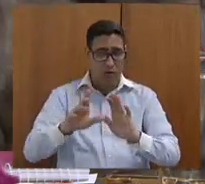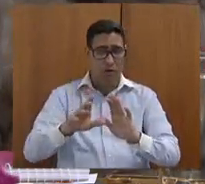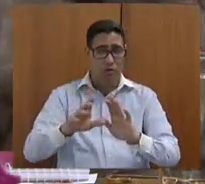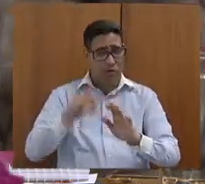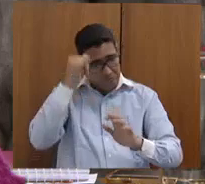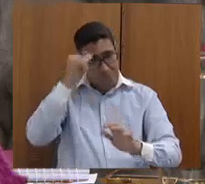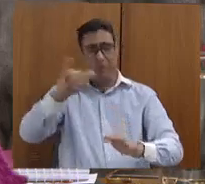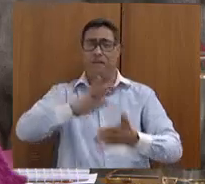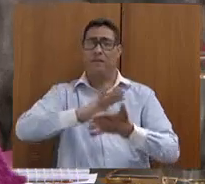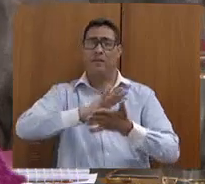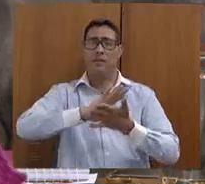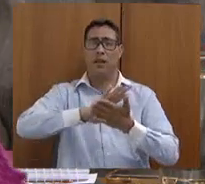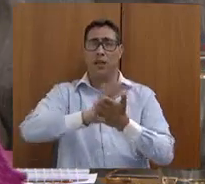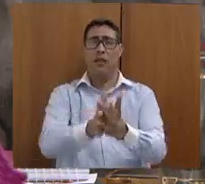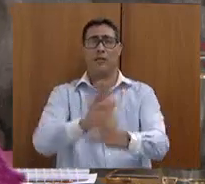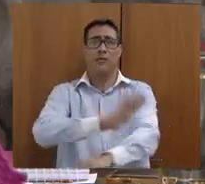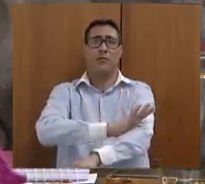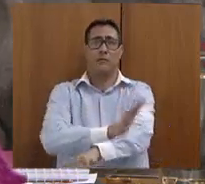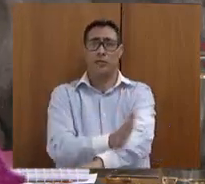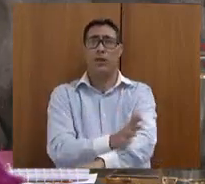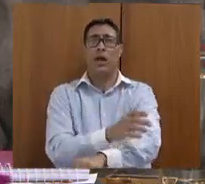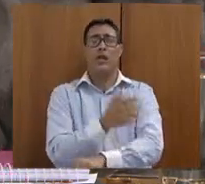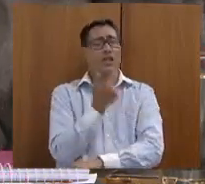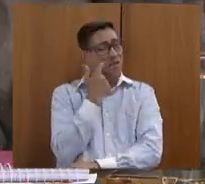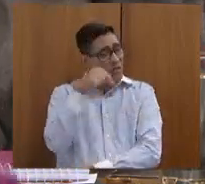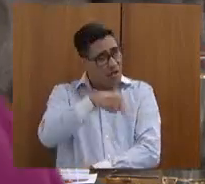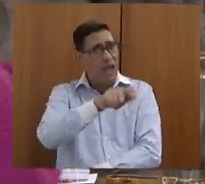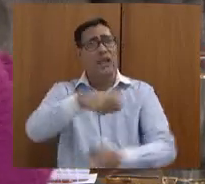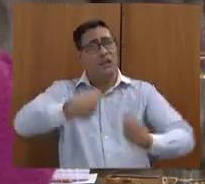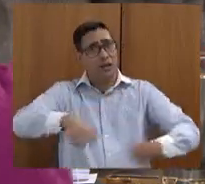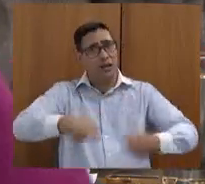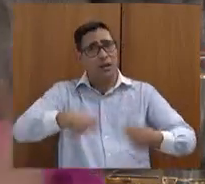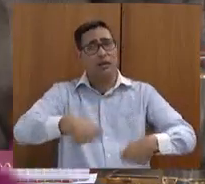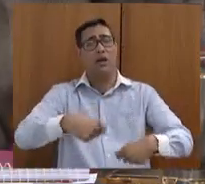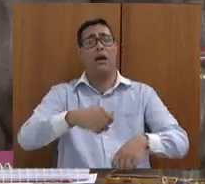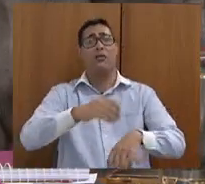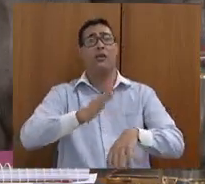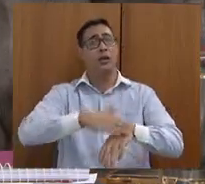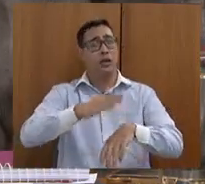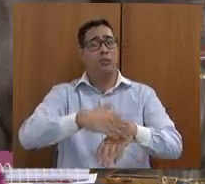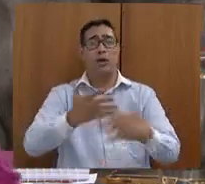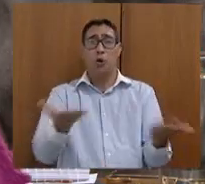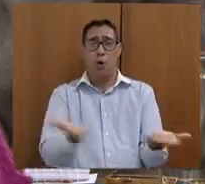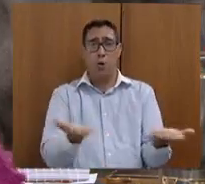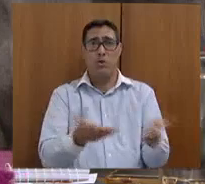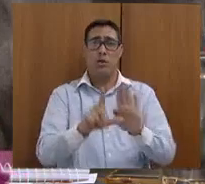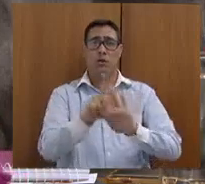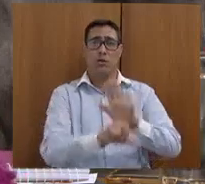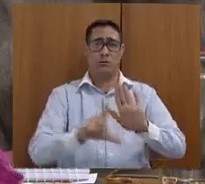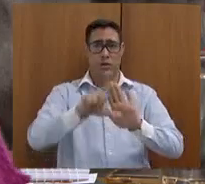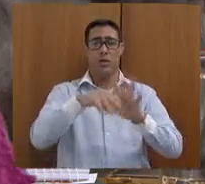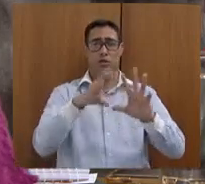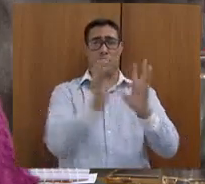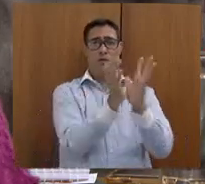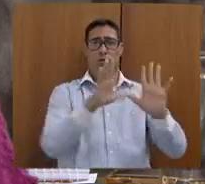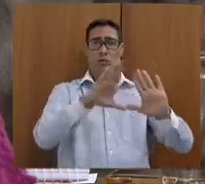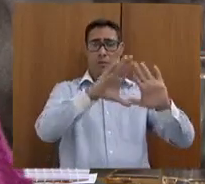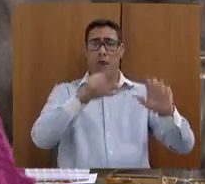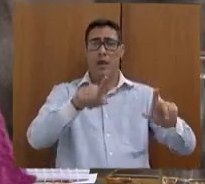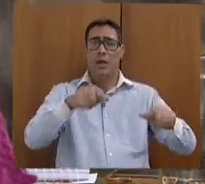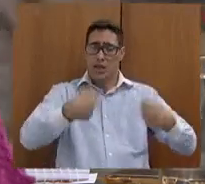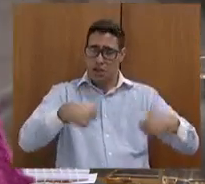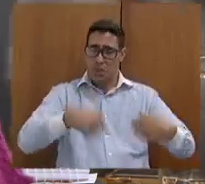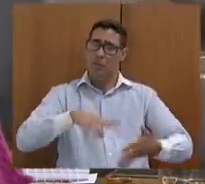isso se mostrou muito necessário que a partir do Poder Legislativo nós possamos fortalecer